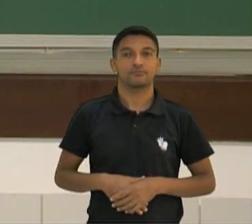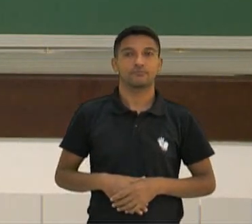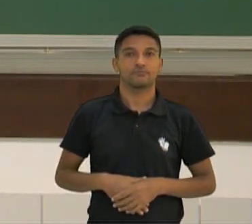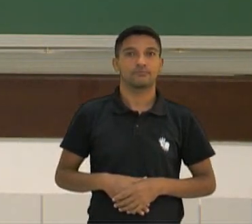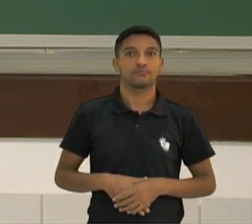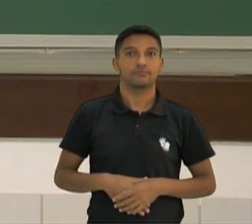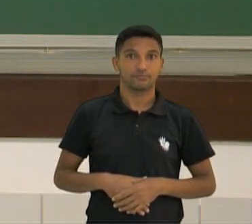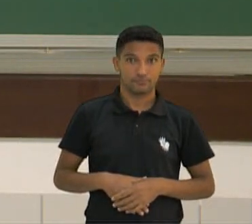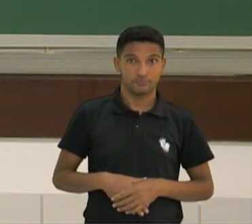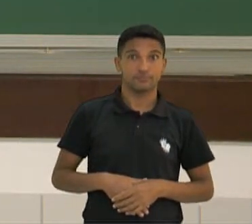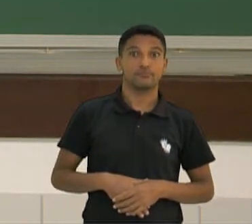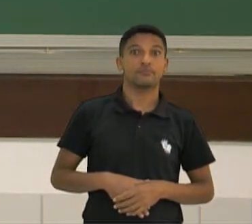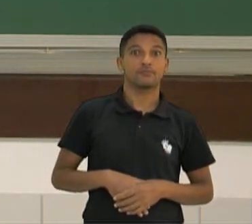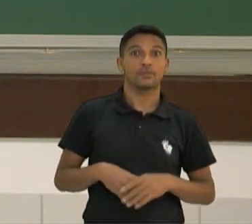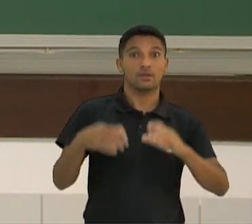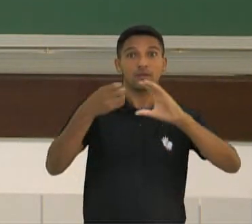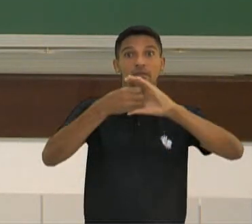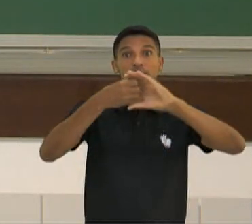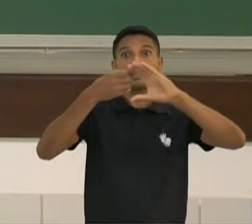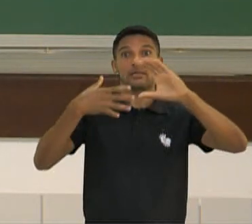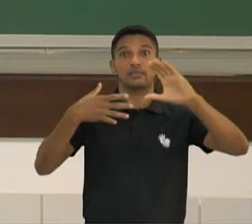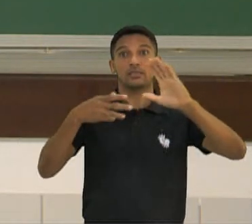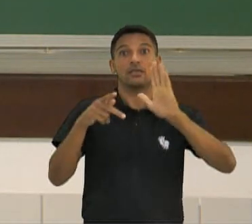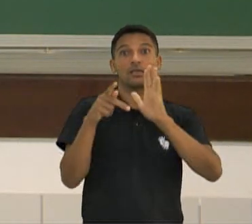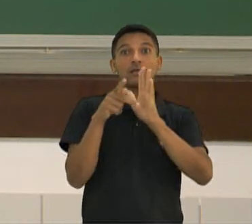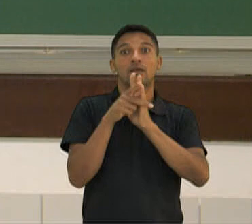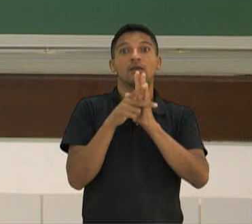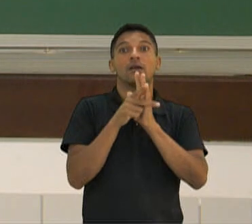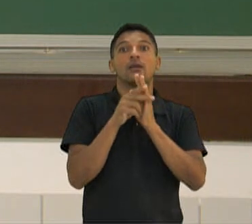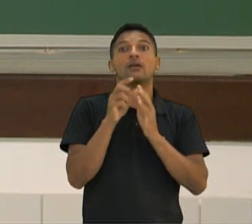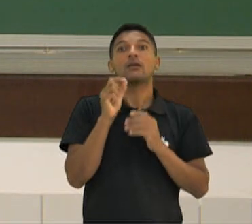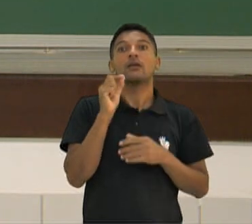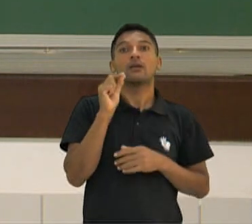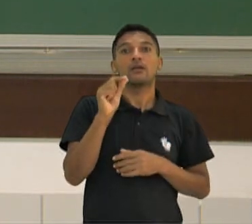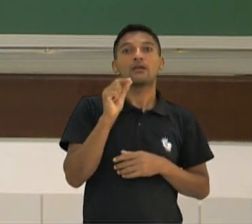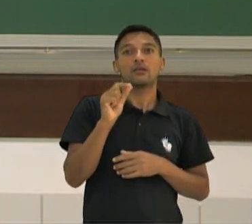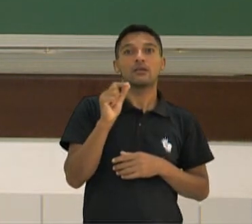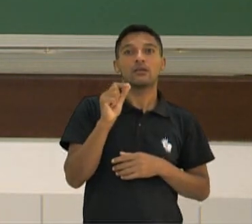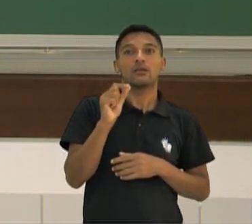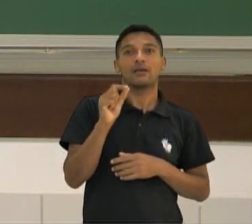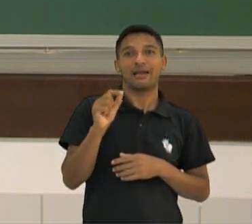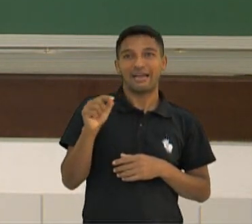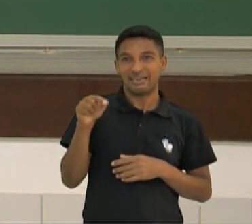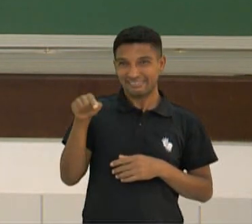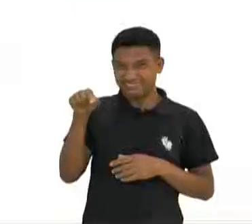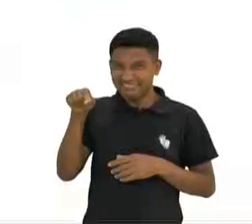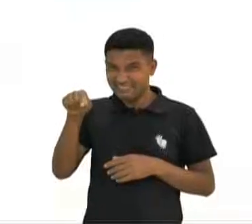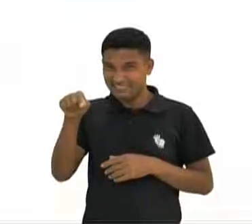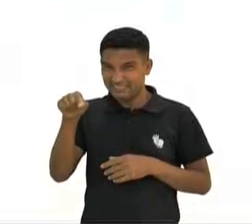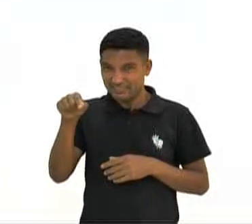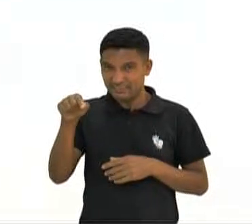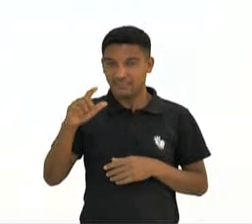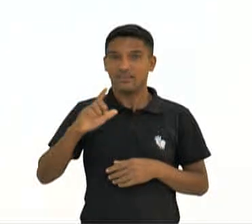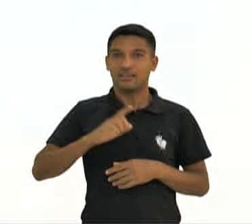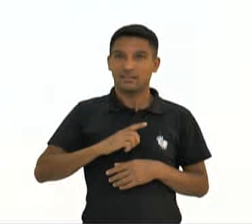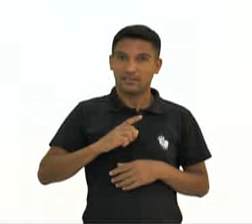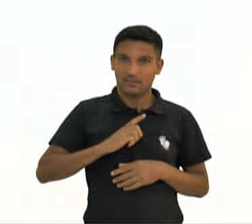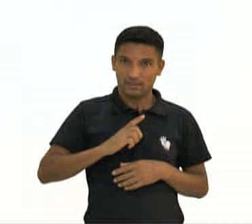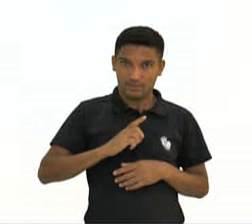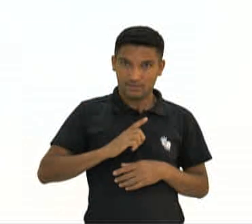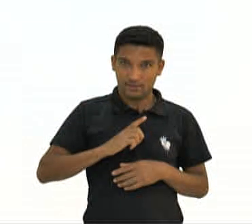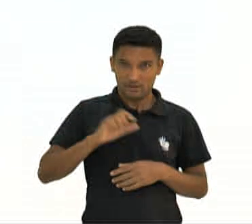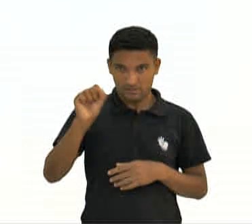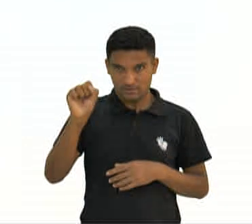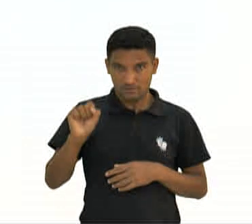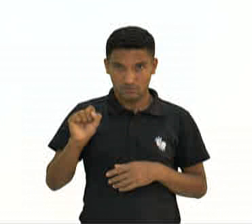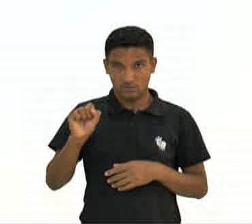característica própria, que é ser o subcontinente menos desenvolvido lá da Ásia. Apresenta os